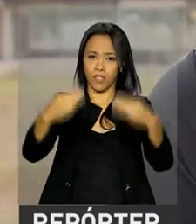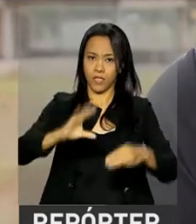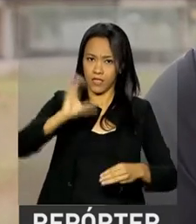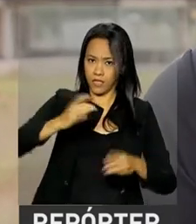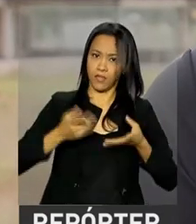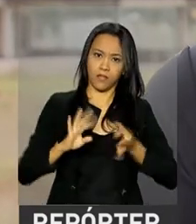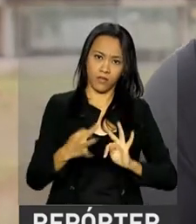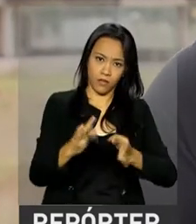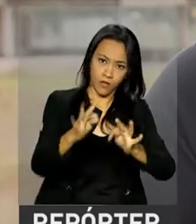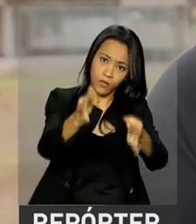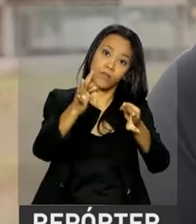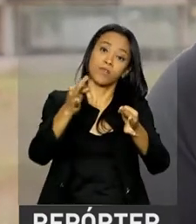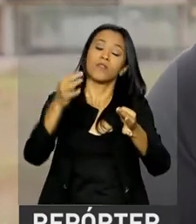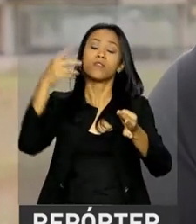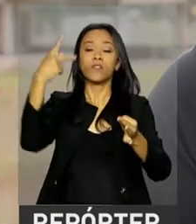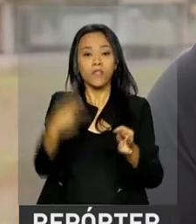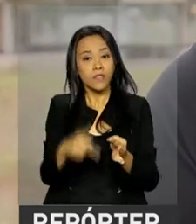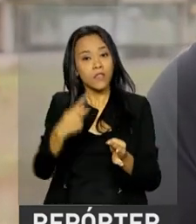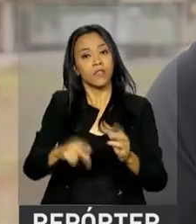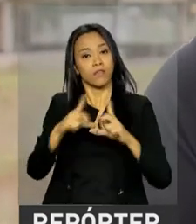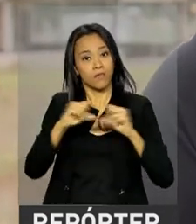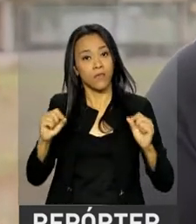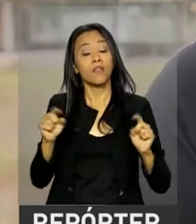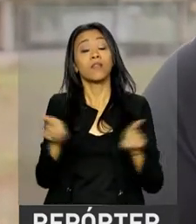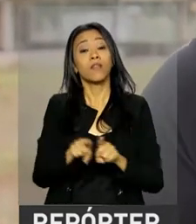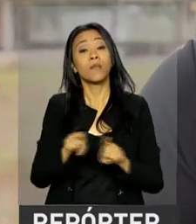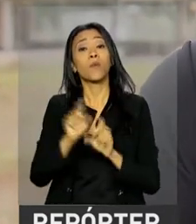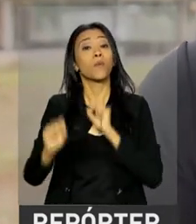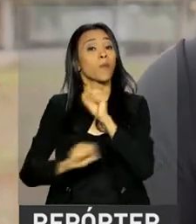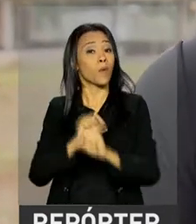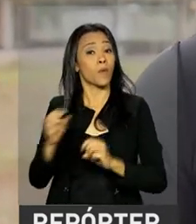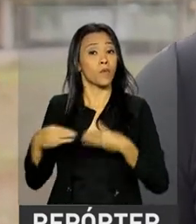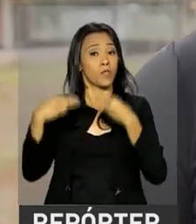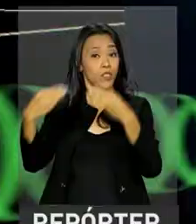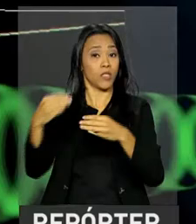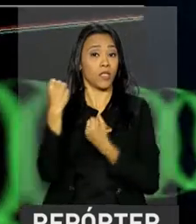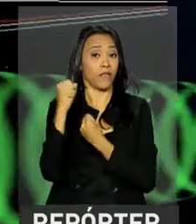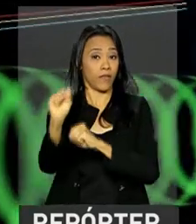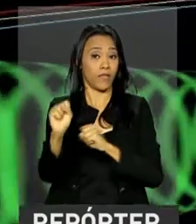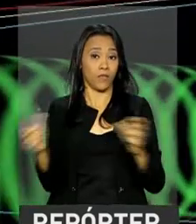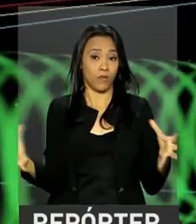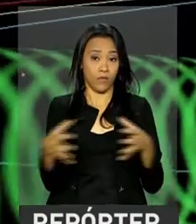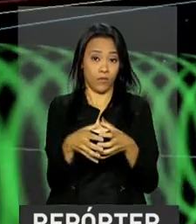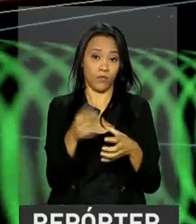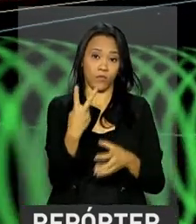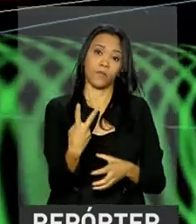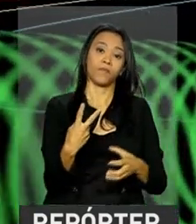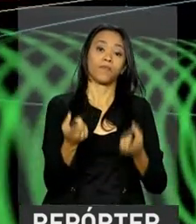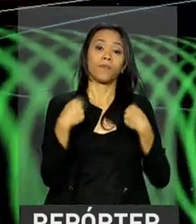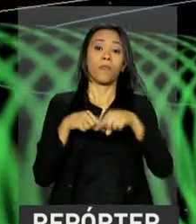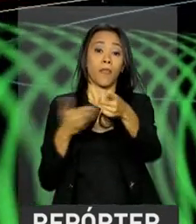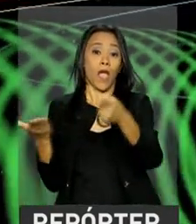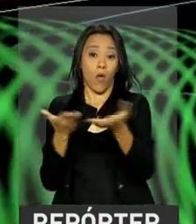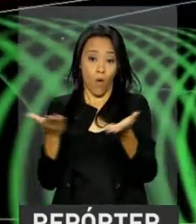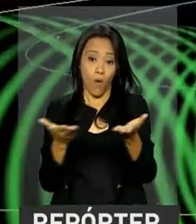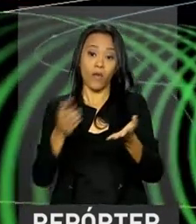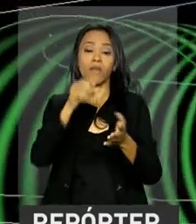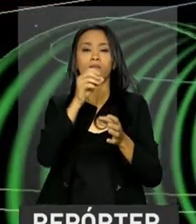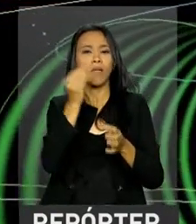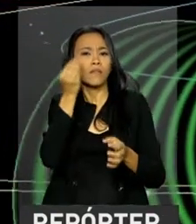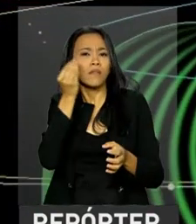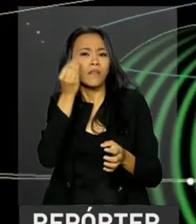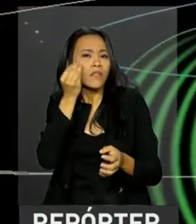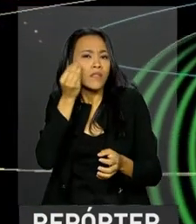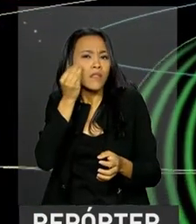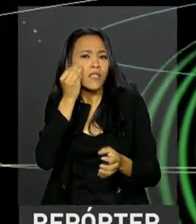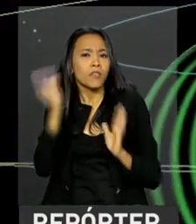Ciência, Tecnologia, Inovações e Comunicações com o Ministério da Defesa. Agora o satélite entra em fase de testes